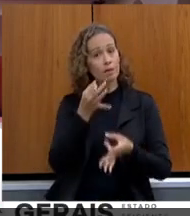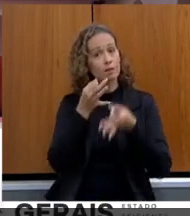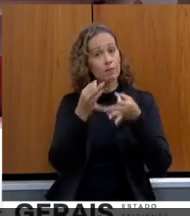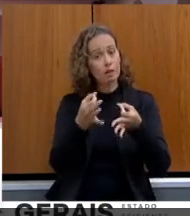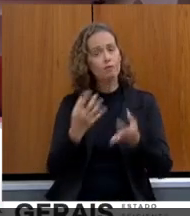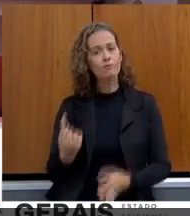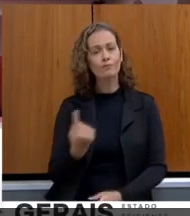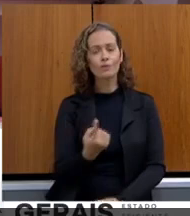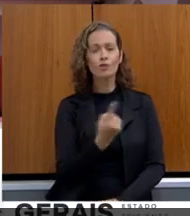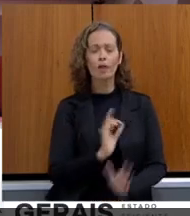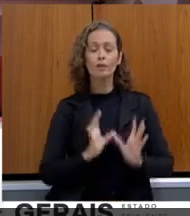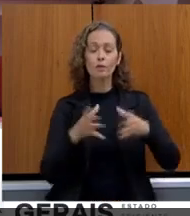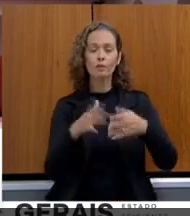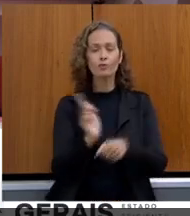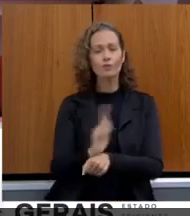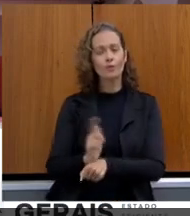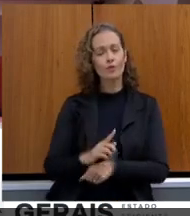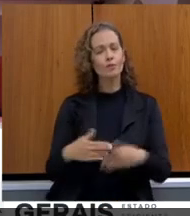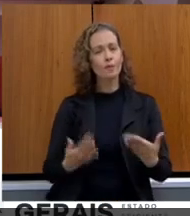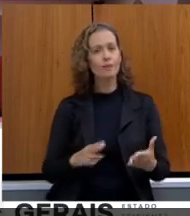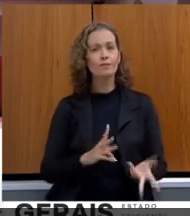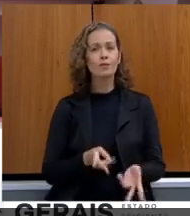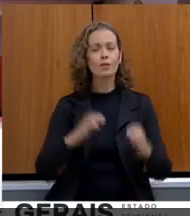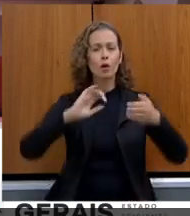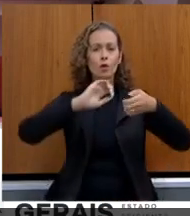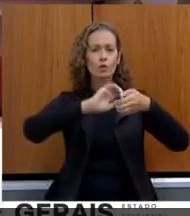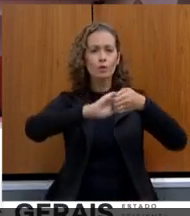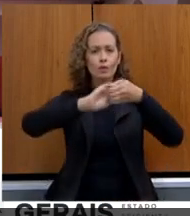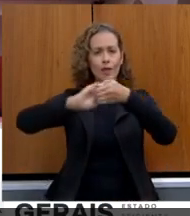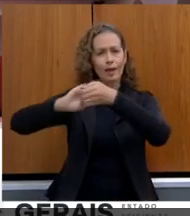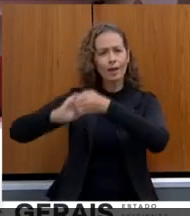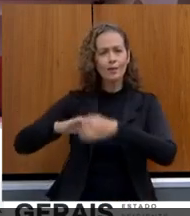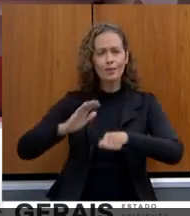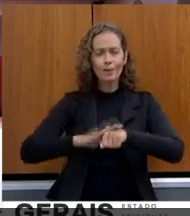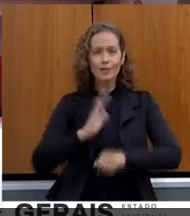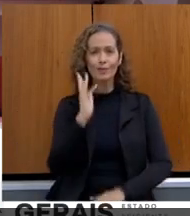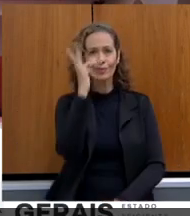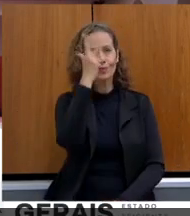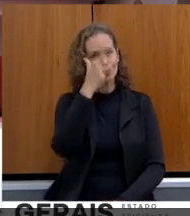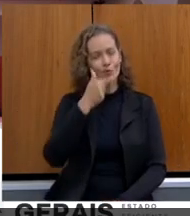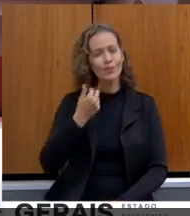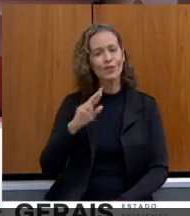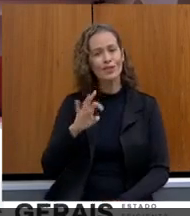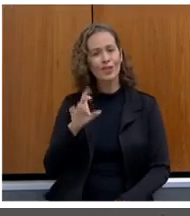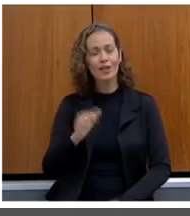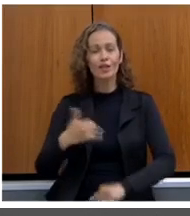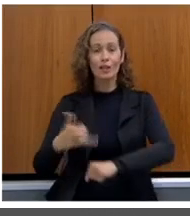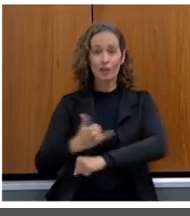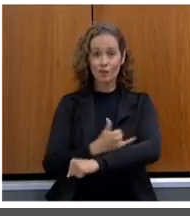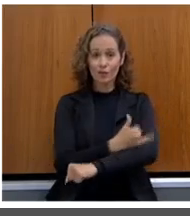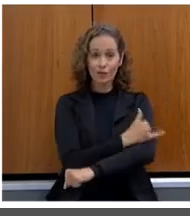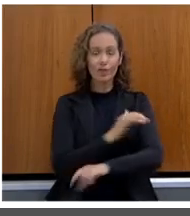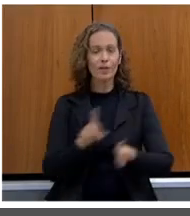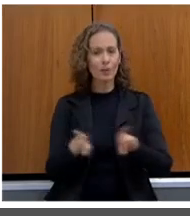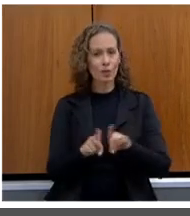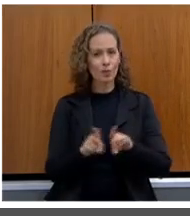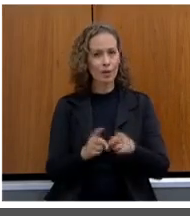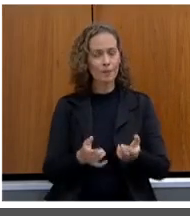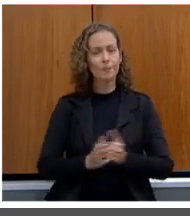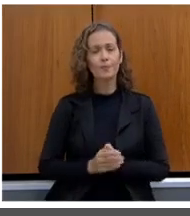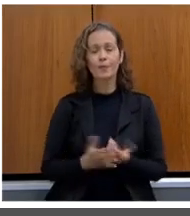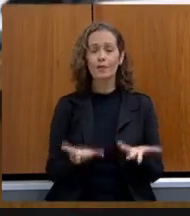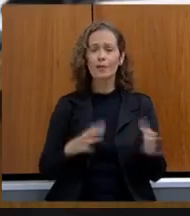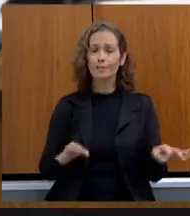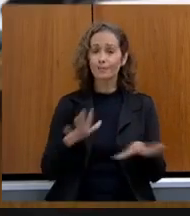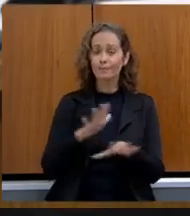atenção de cada um dos nossos gestores mas temos visto telhados muito mais bonitos nessa rede além de toda a infraestrutura é eu queria